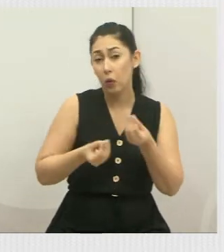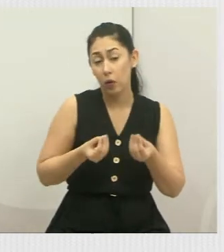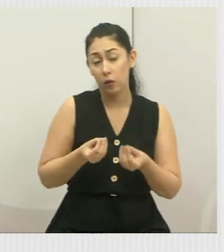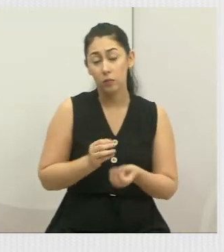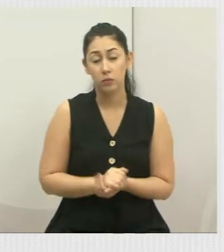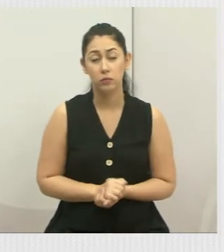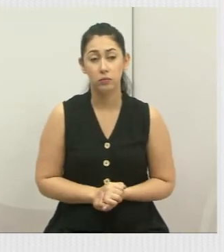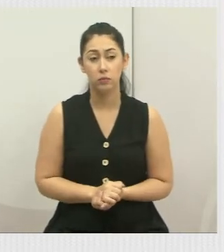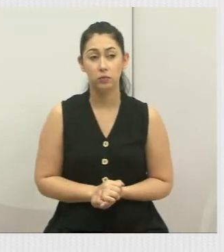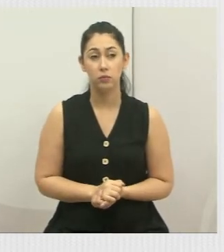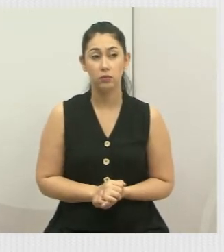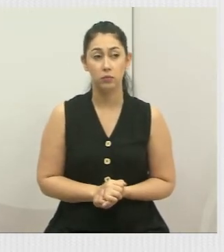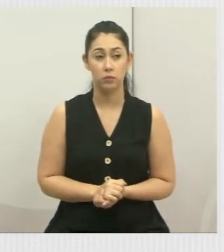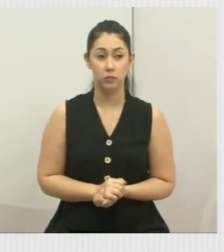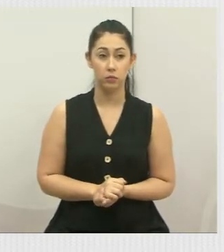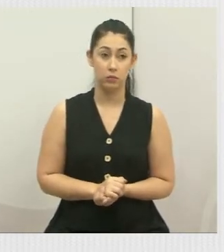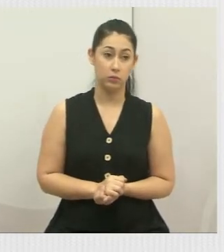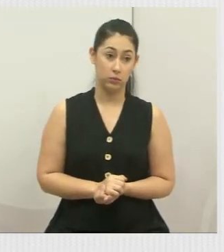ok?